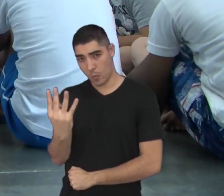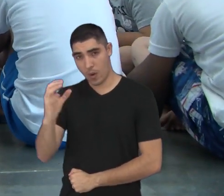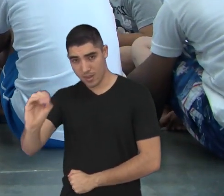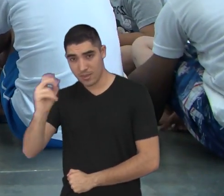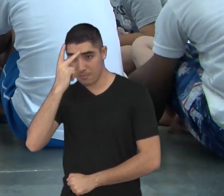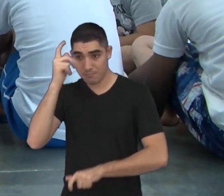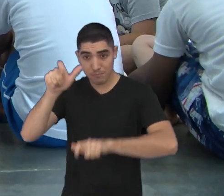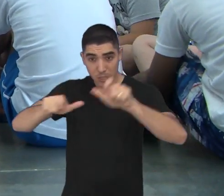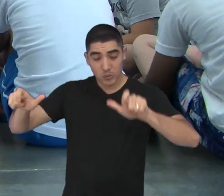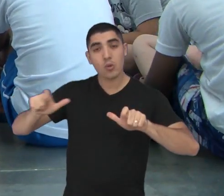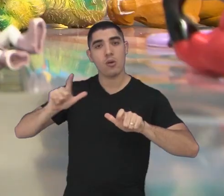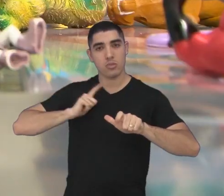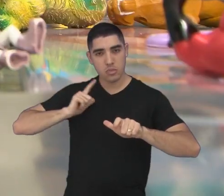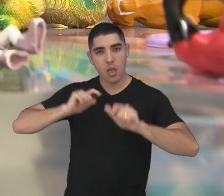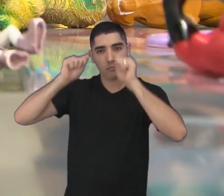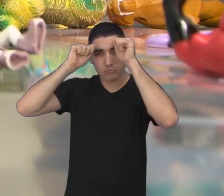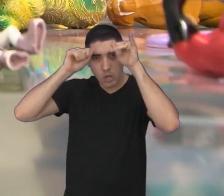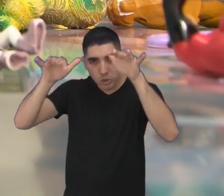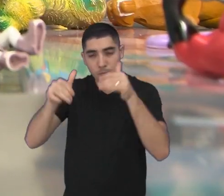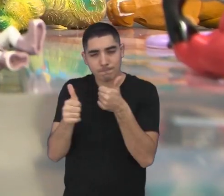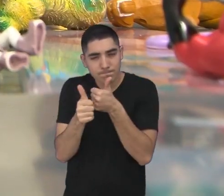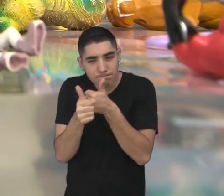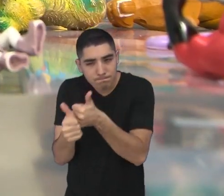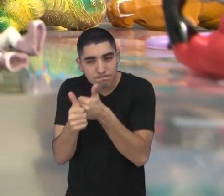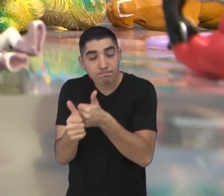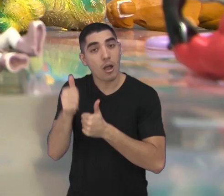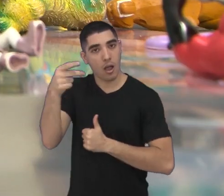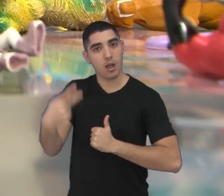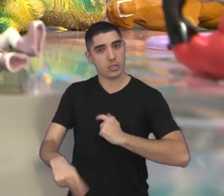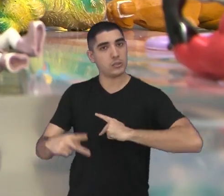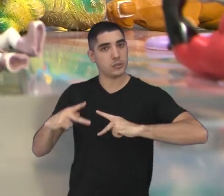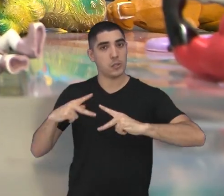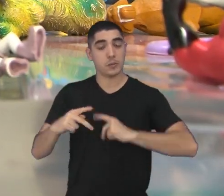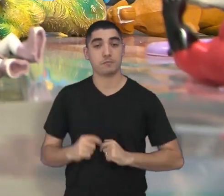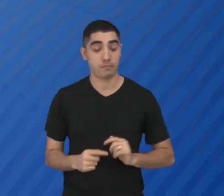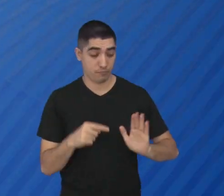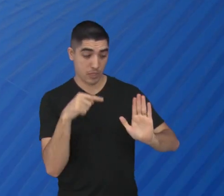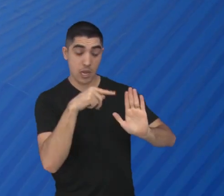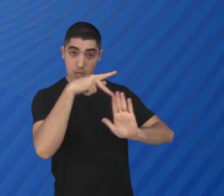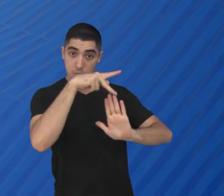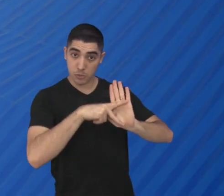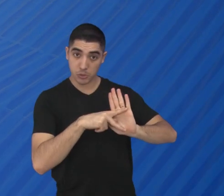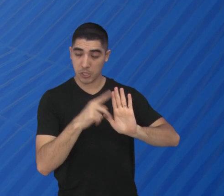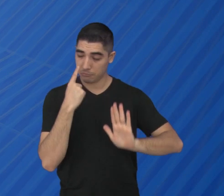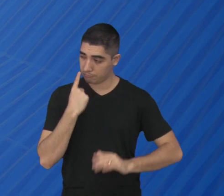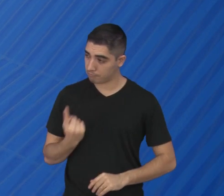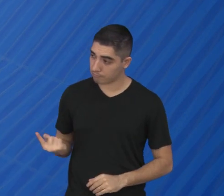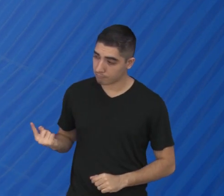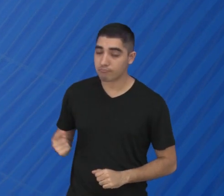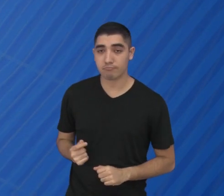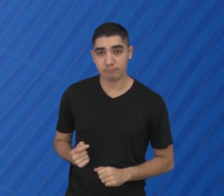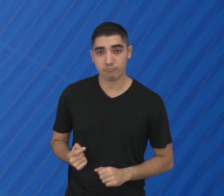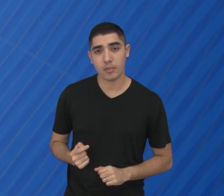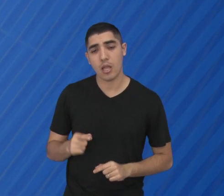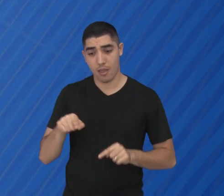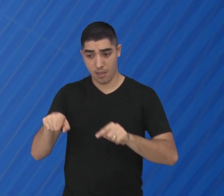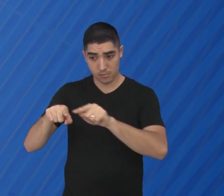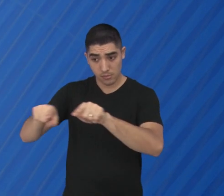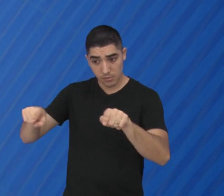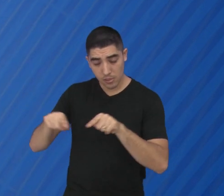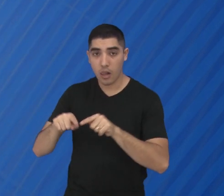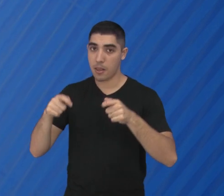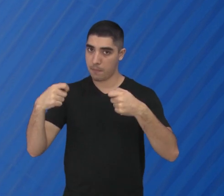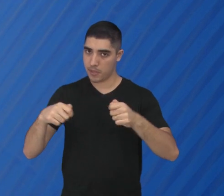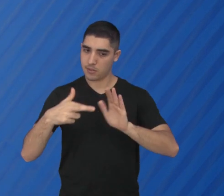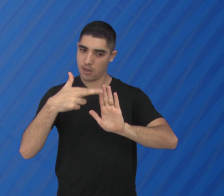2.443 pessoas acompanhadas pela Rede de Inclusão ao Autista na cidade. O projeto especifica que as salas devem